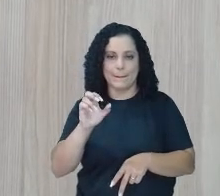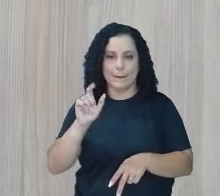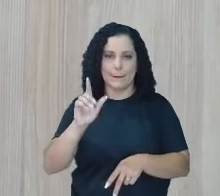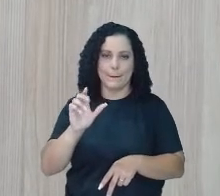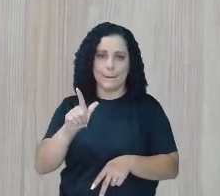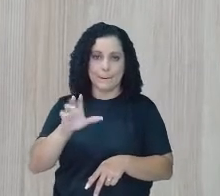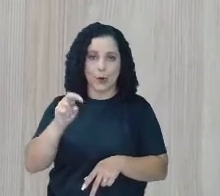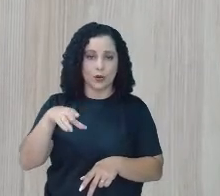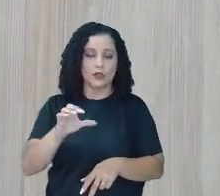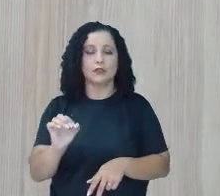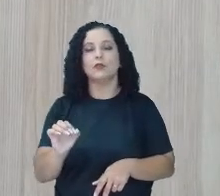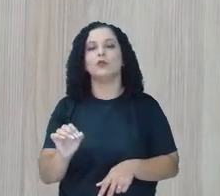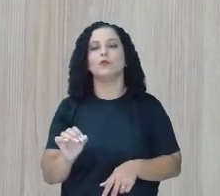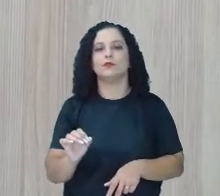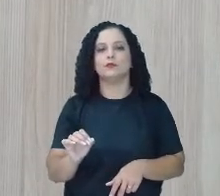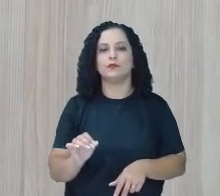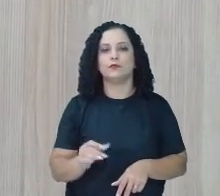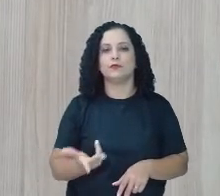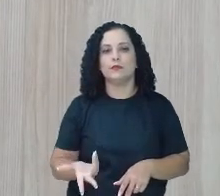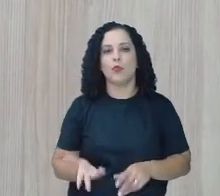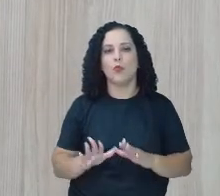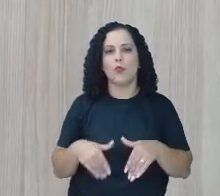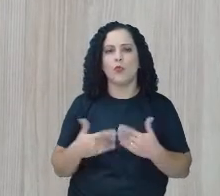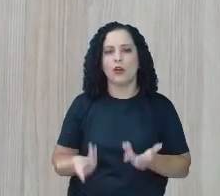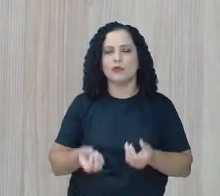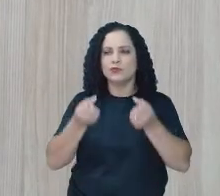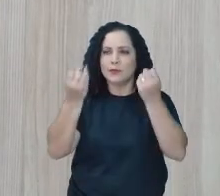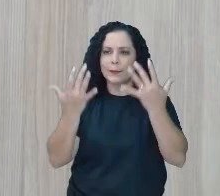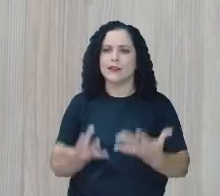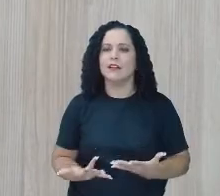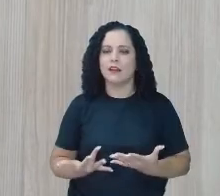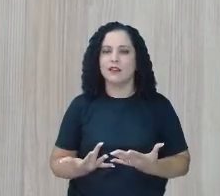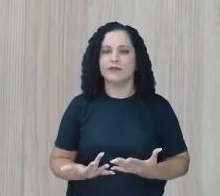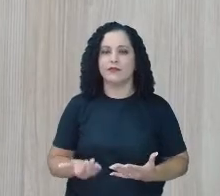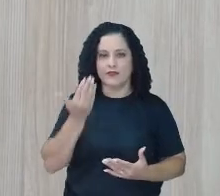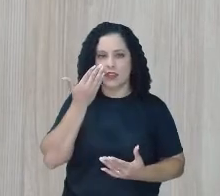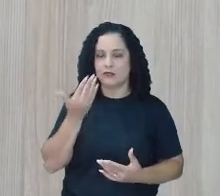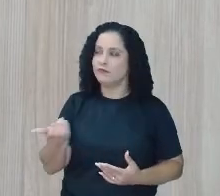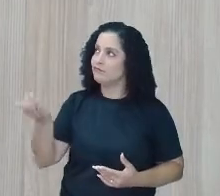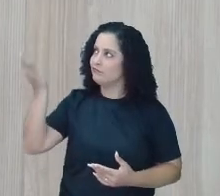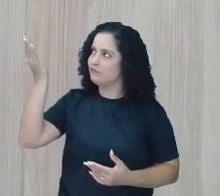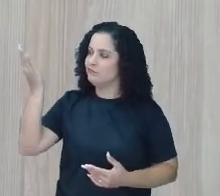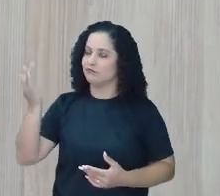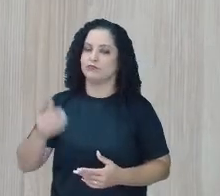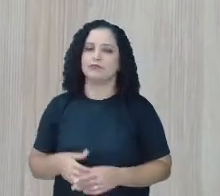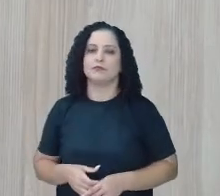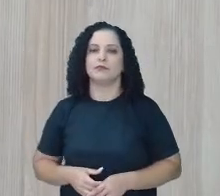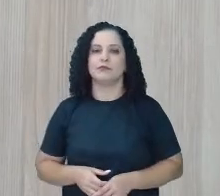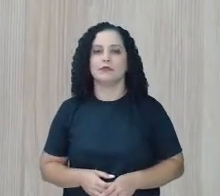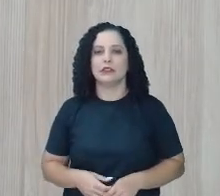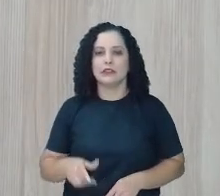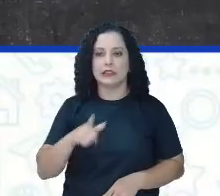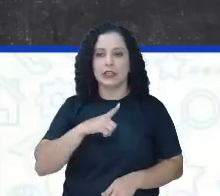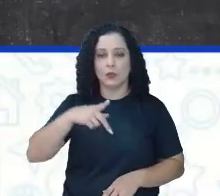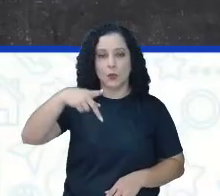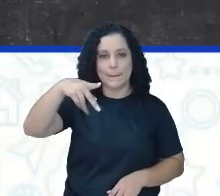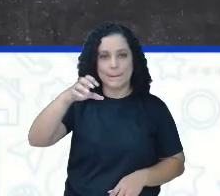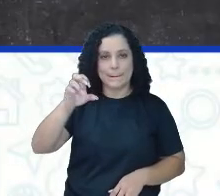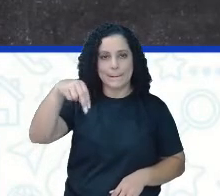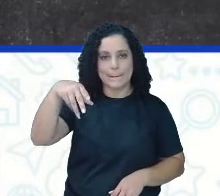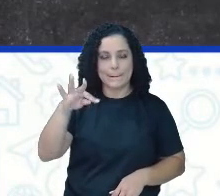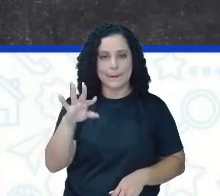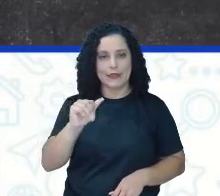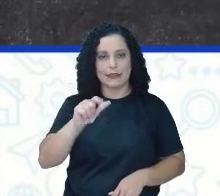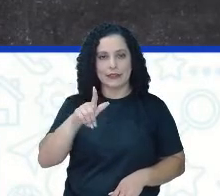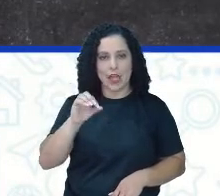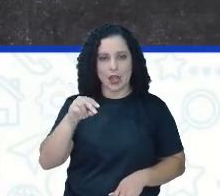Então, note que quando a gente fala aí do pentágono, bota aí, Billy, bem grandão, por favor. Quando a gente coloca aí no pentágono, a gente viu